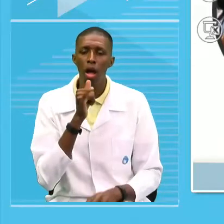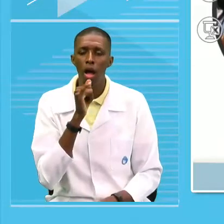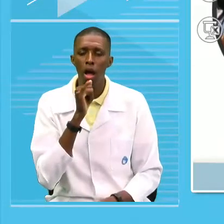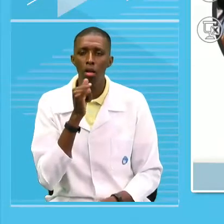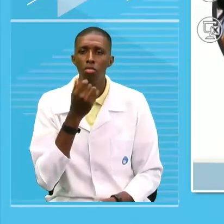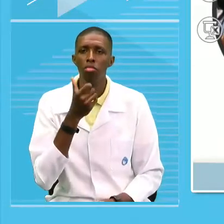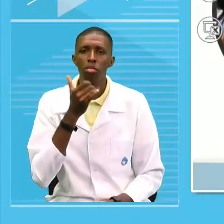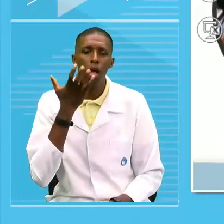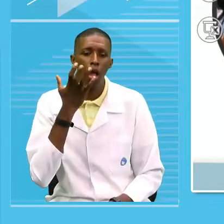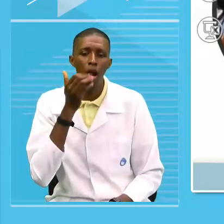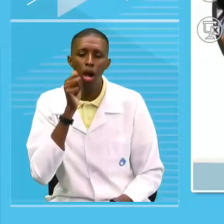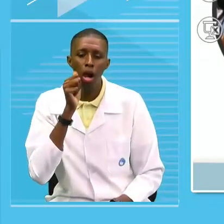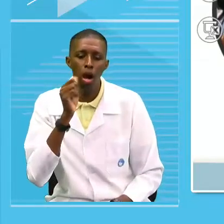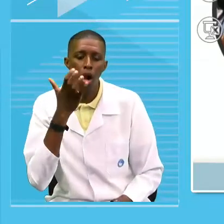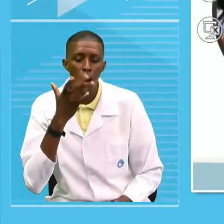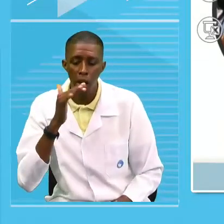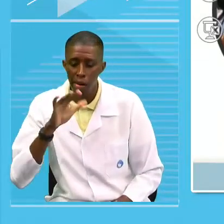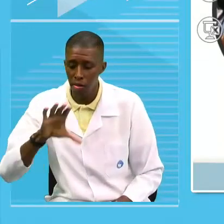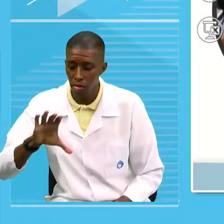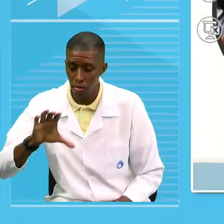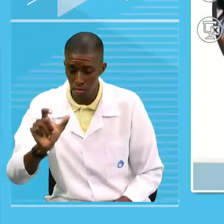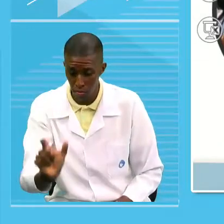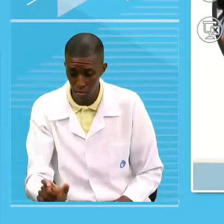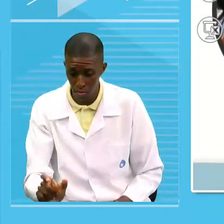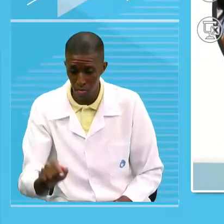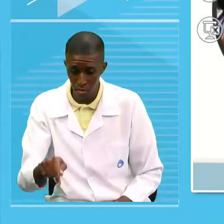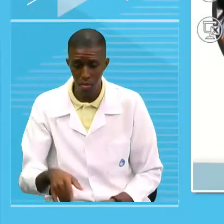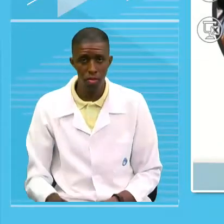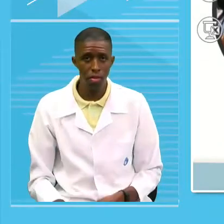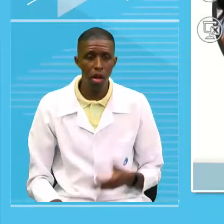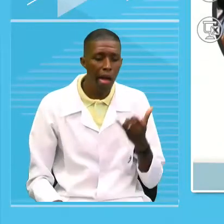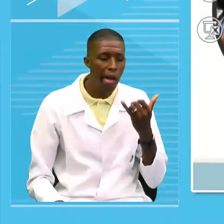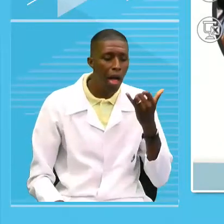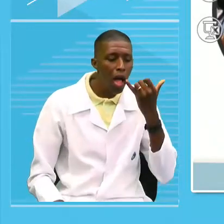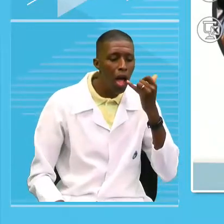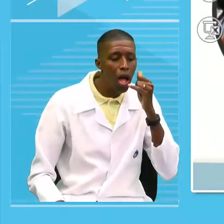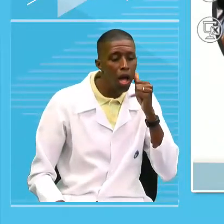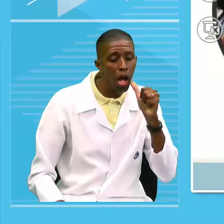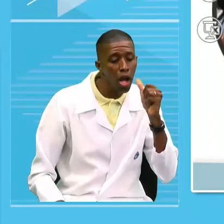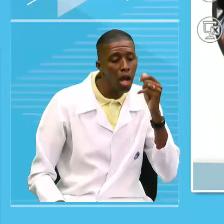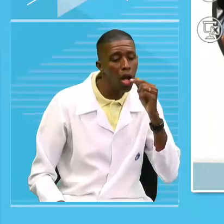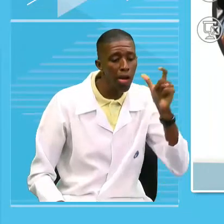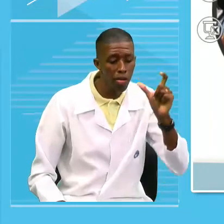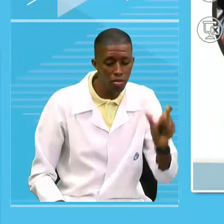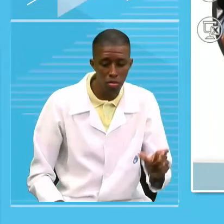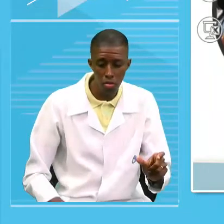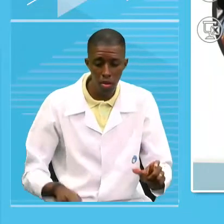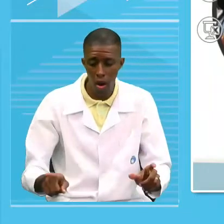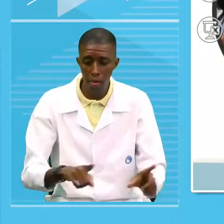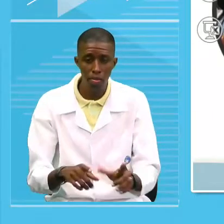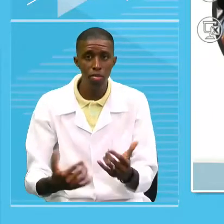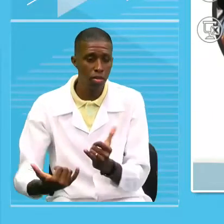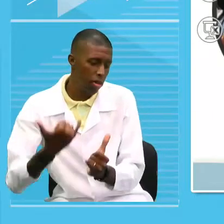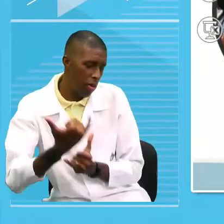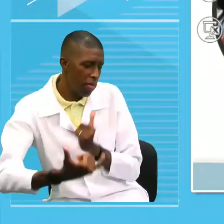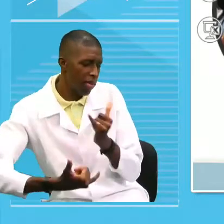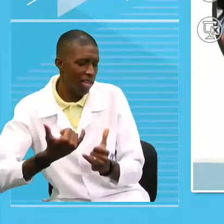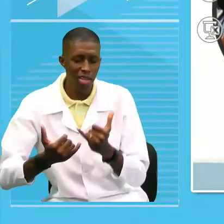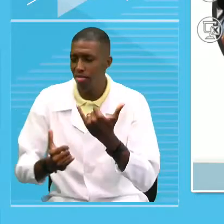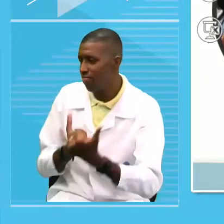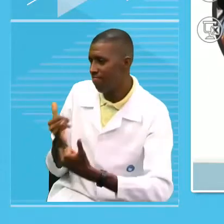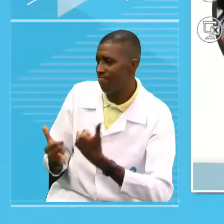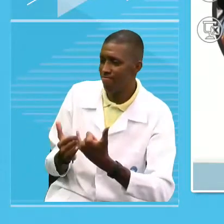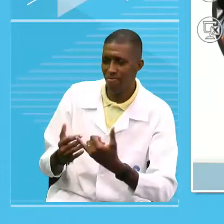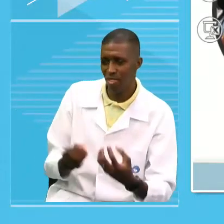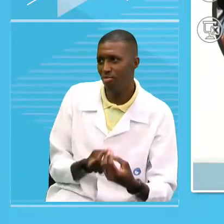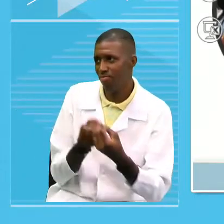A boneca é para você brincar e é para dividir com sua coleguinha a massinha de modelar que todo mundo brinca de